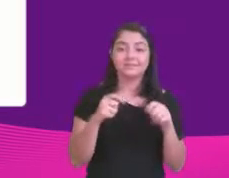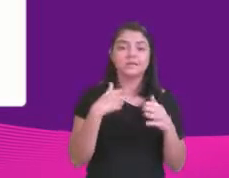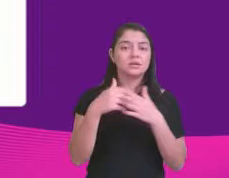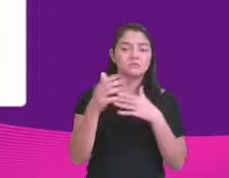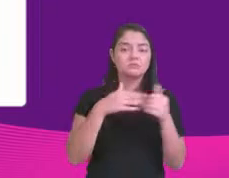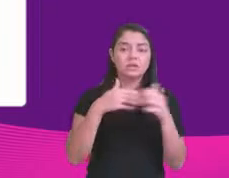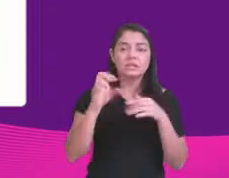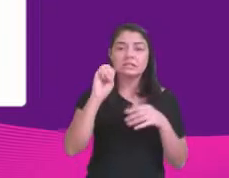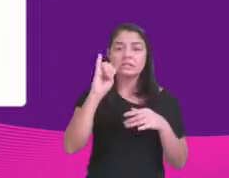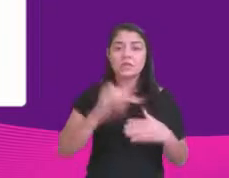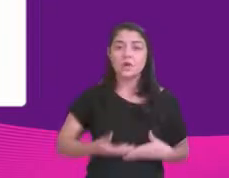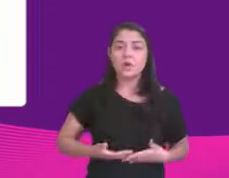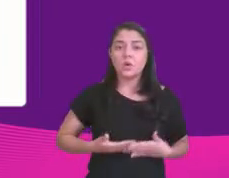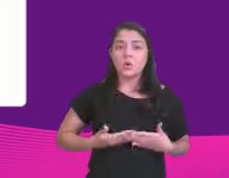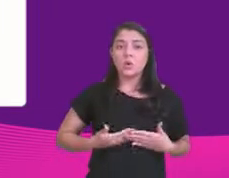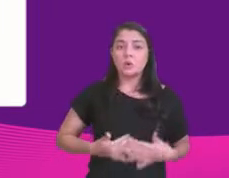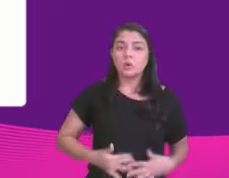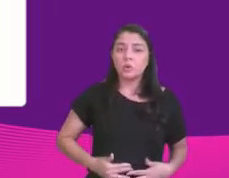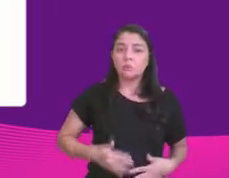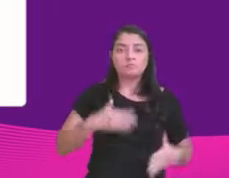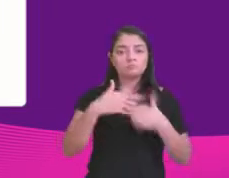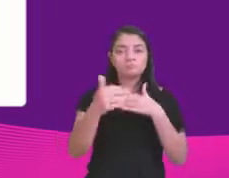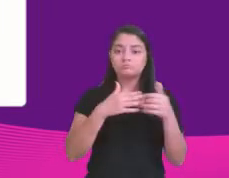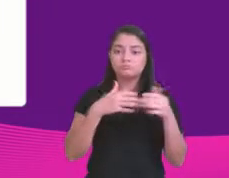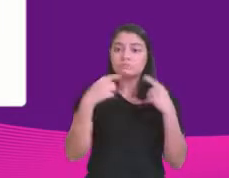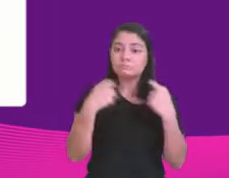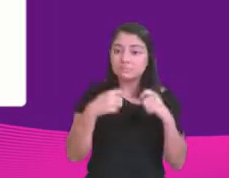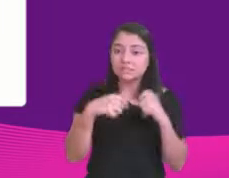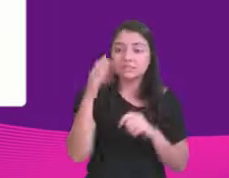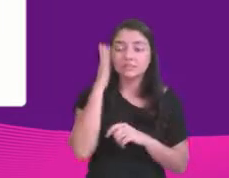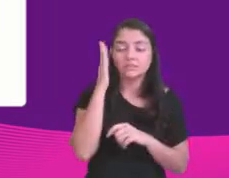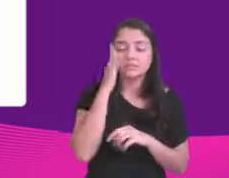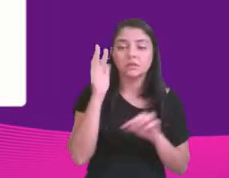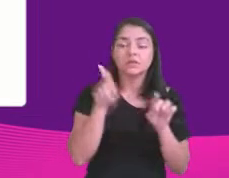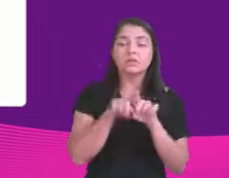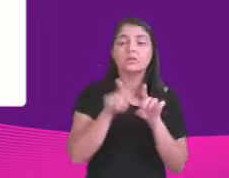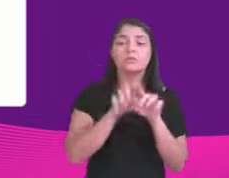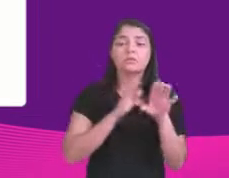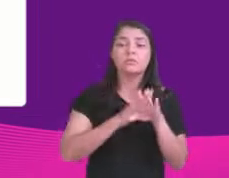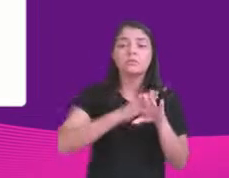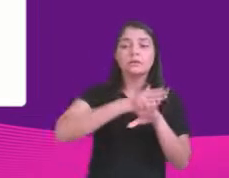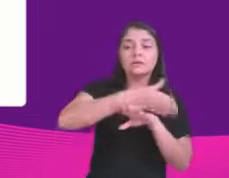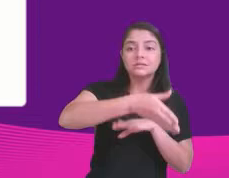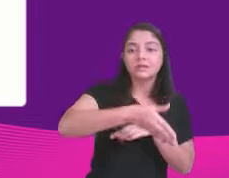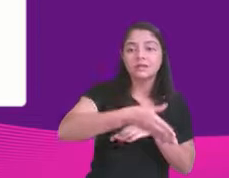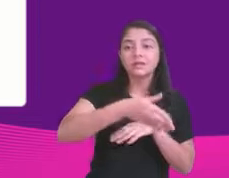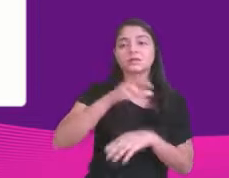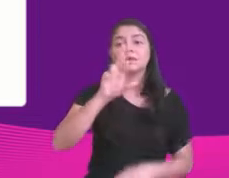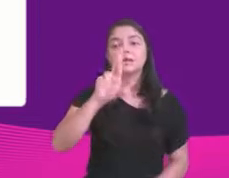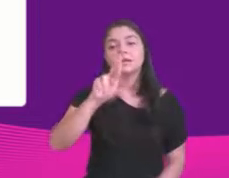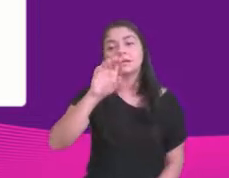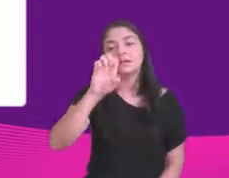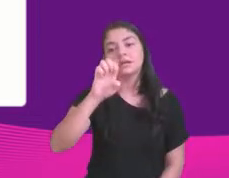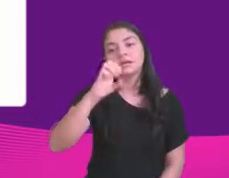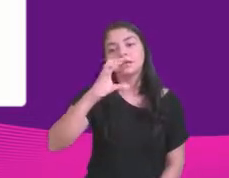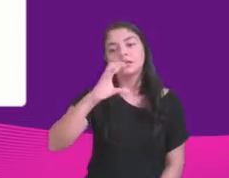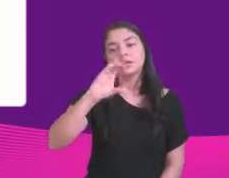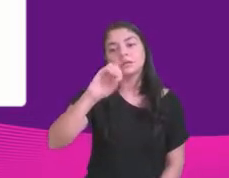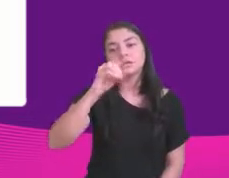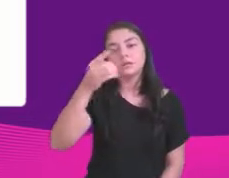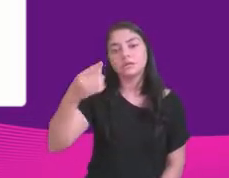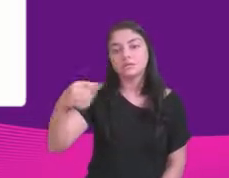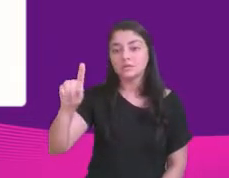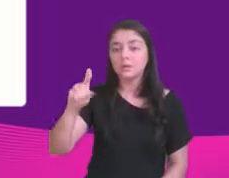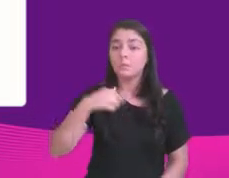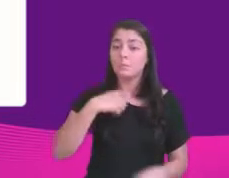Já mostrou, alguns trabalhos mostram que realmente o acesso e a ressecção dessas lesões traz benefício ao paciente. Nesse caso aqui é